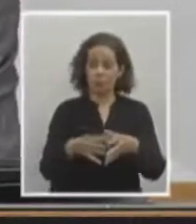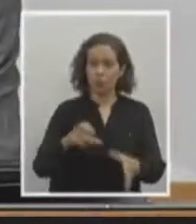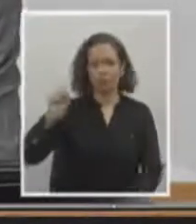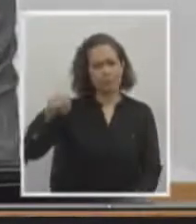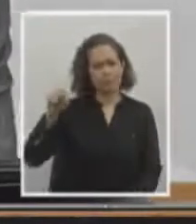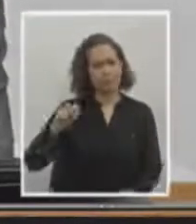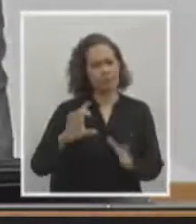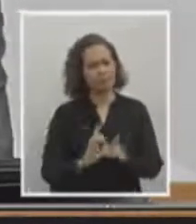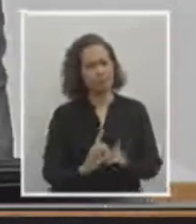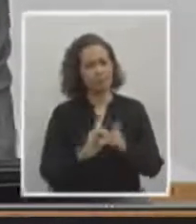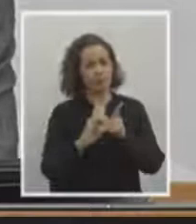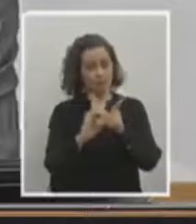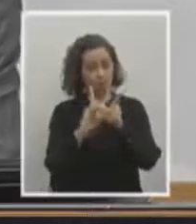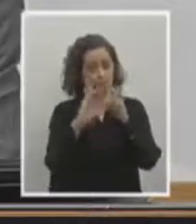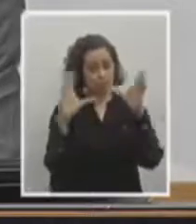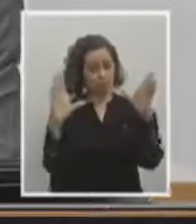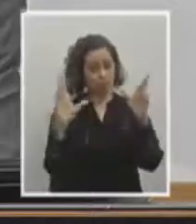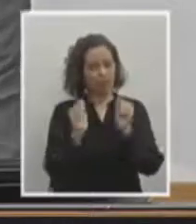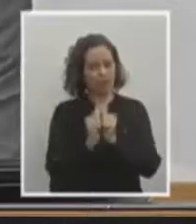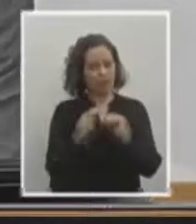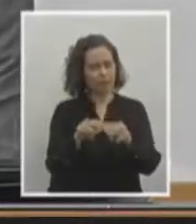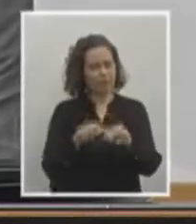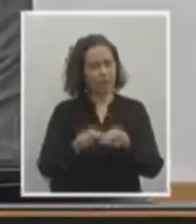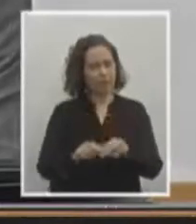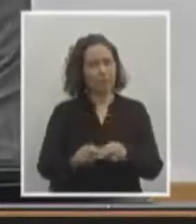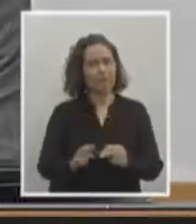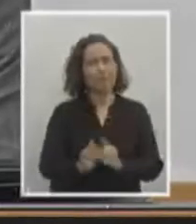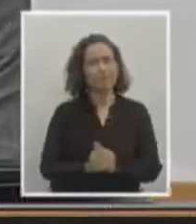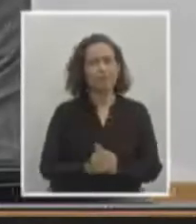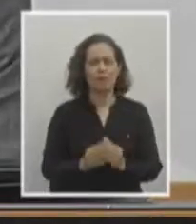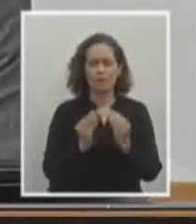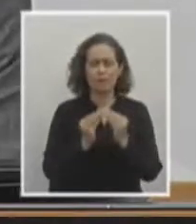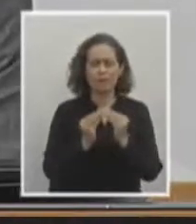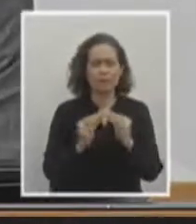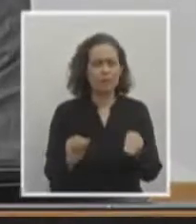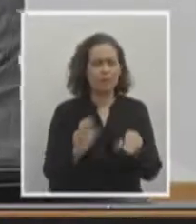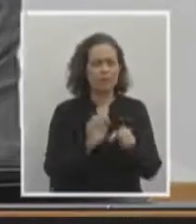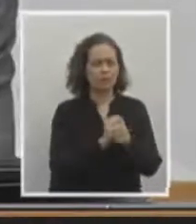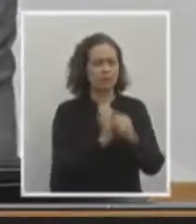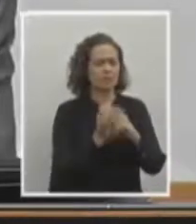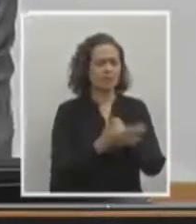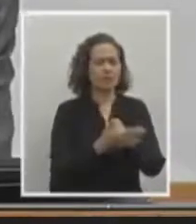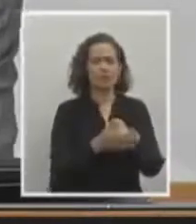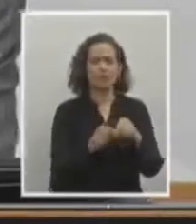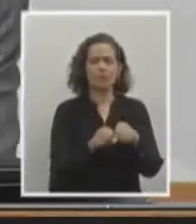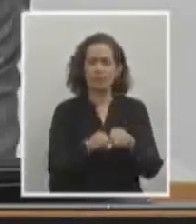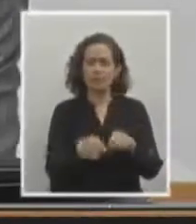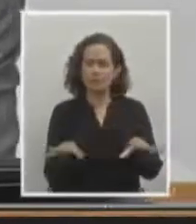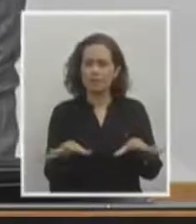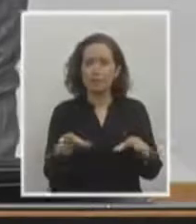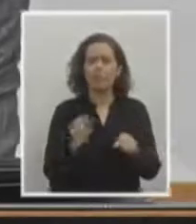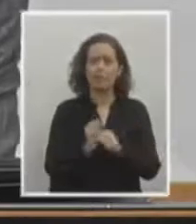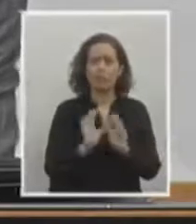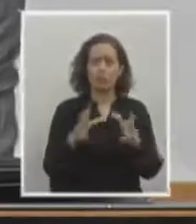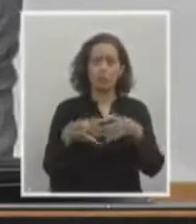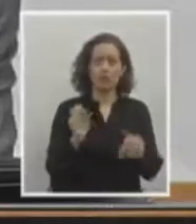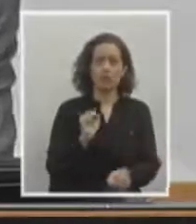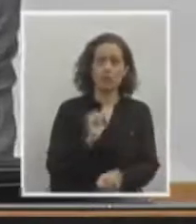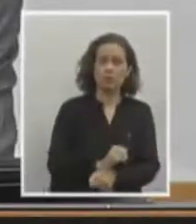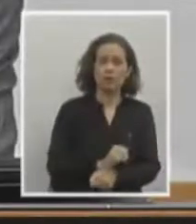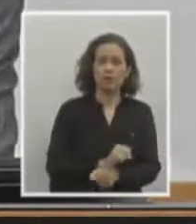democrática que nós demos o espaço, com todos os prejuízos da pandemia, que a comissão ficou paralisada, então muitos meses